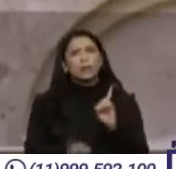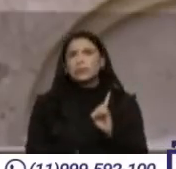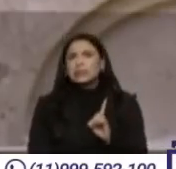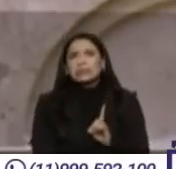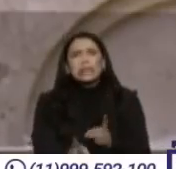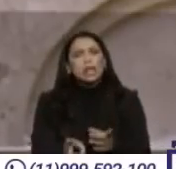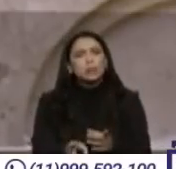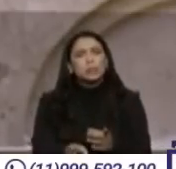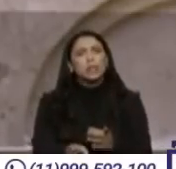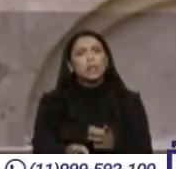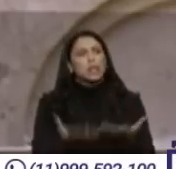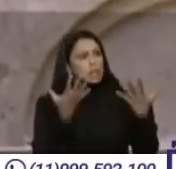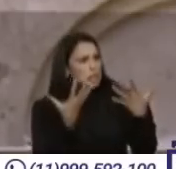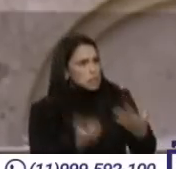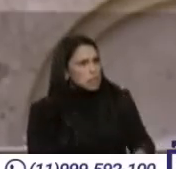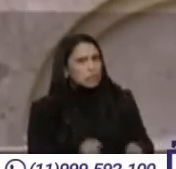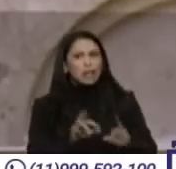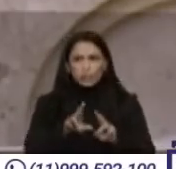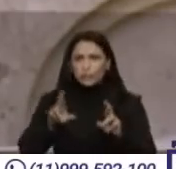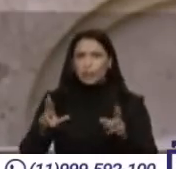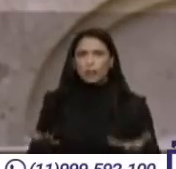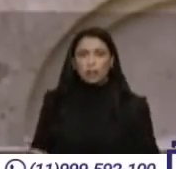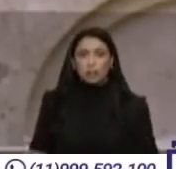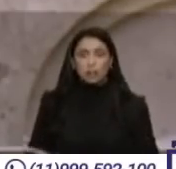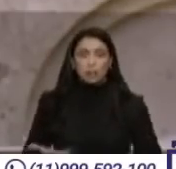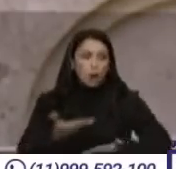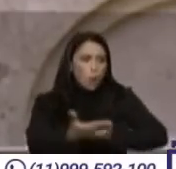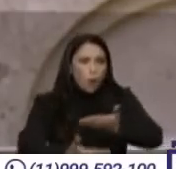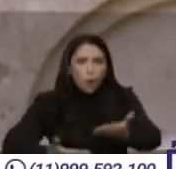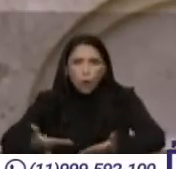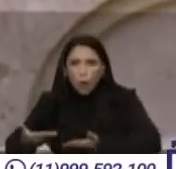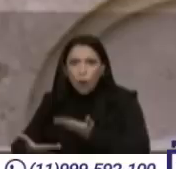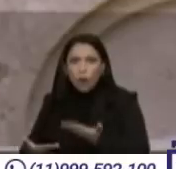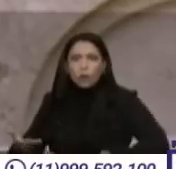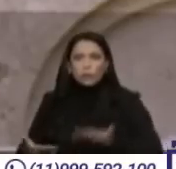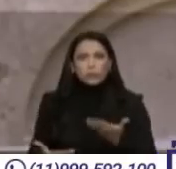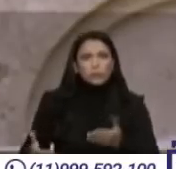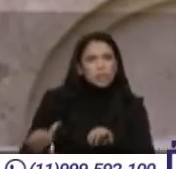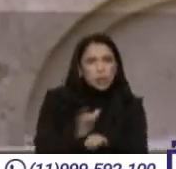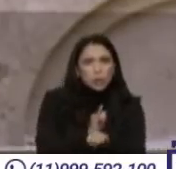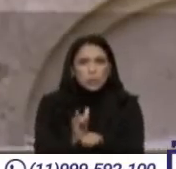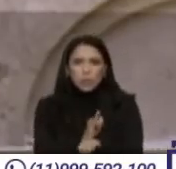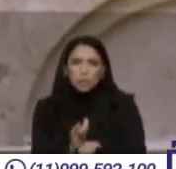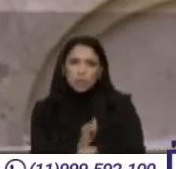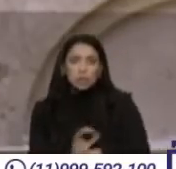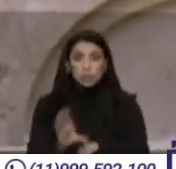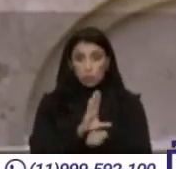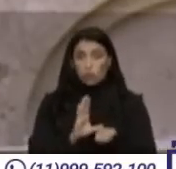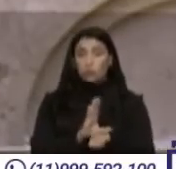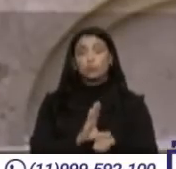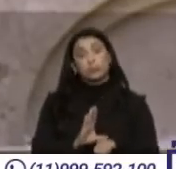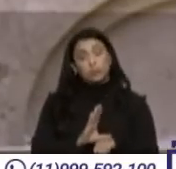e tolerância com as diferenças, em convivência pautada por mecanismos constitucionais